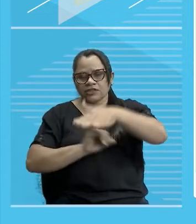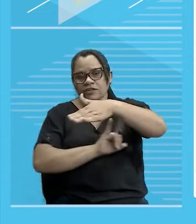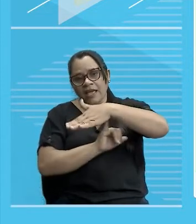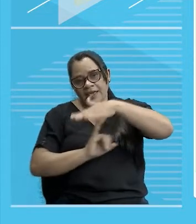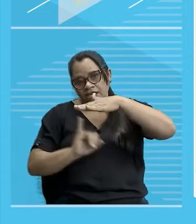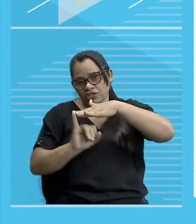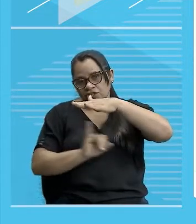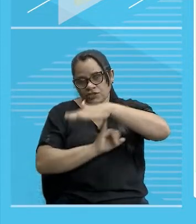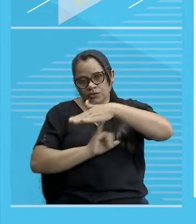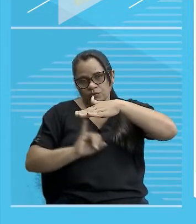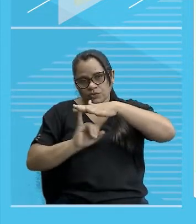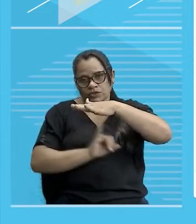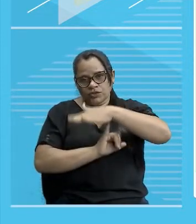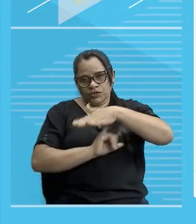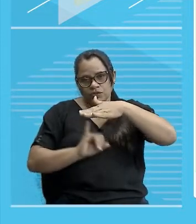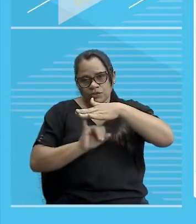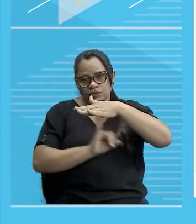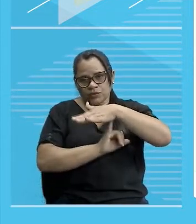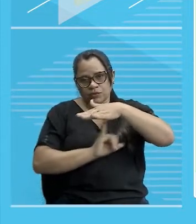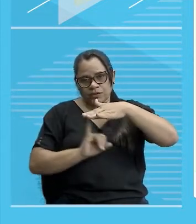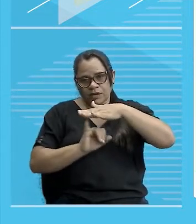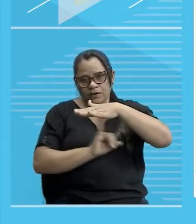em si tucional